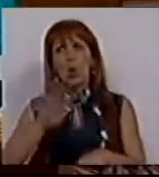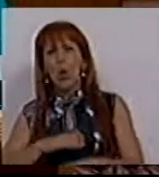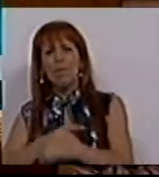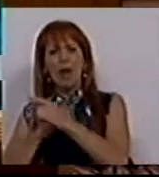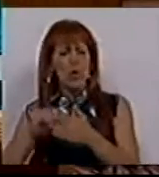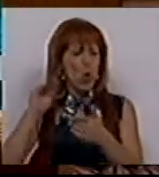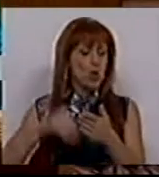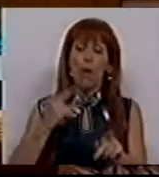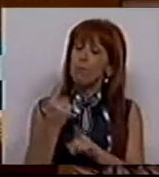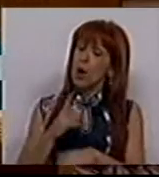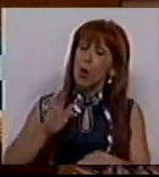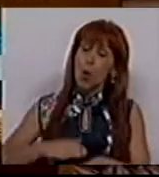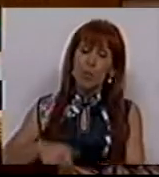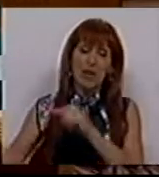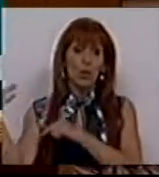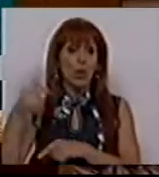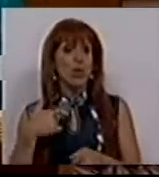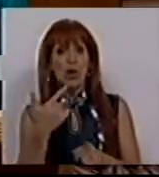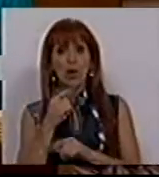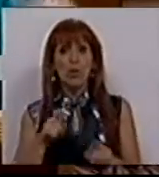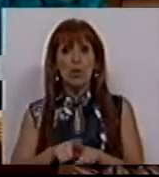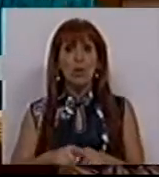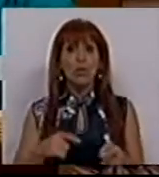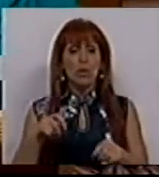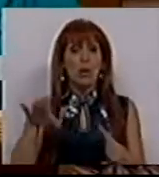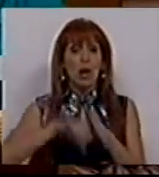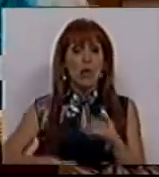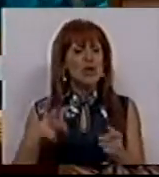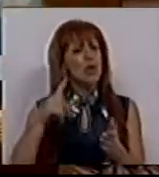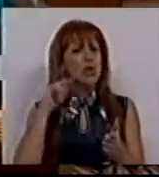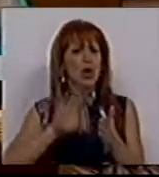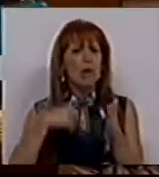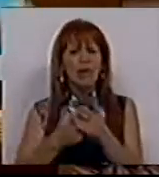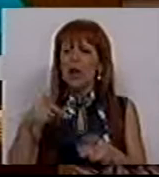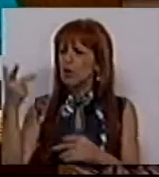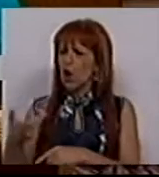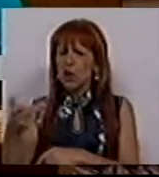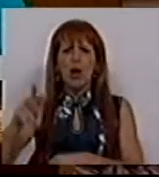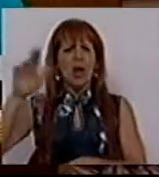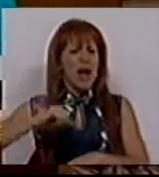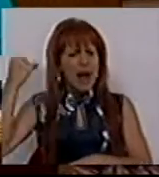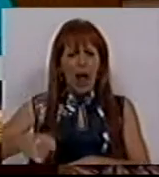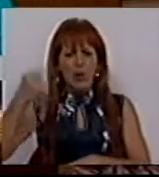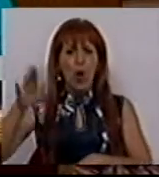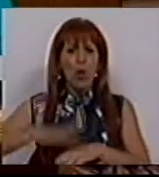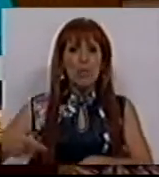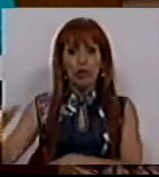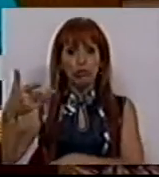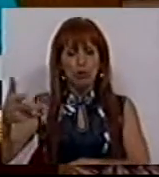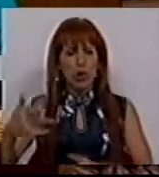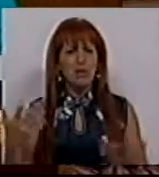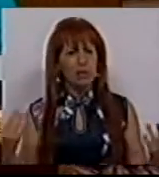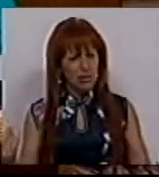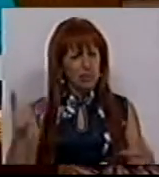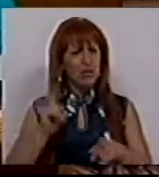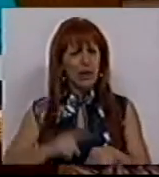havia contratações por causa da Troika. Não se regularizam os precários por causa da Troika. Não e não e não por causa da Troika. Está